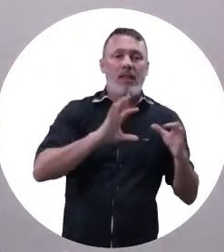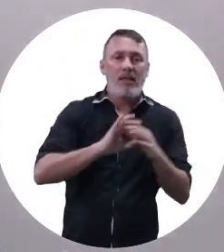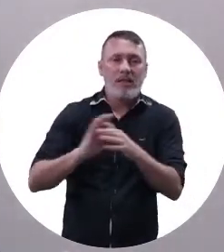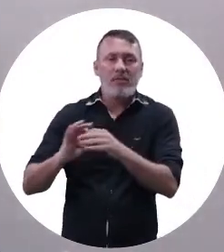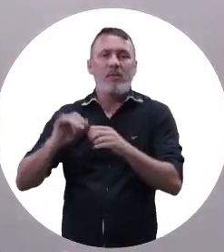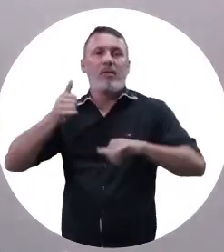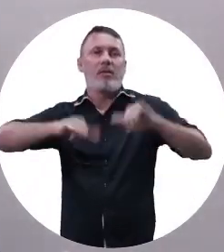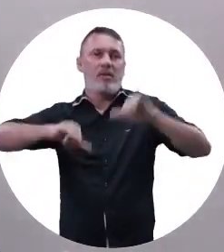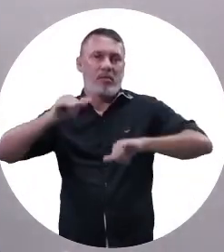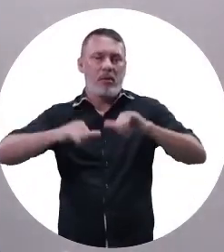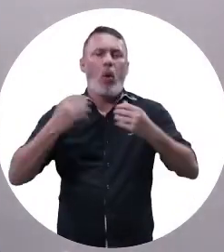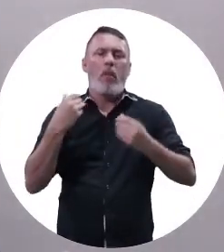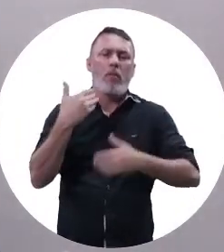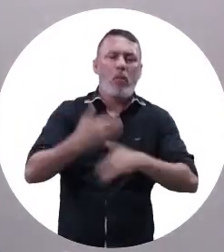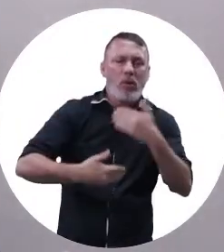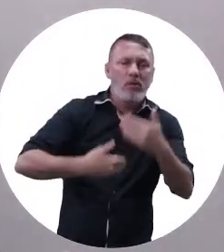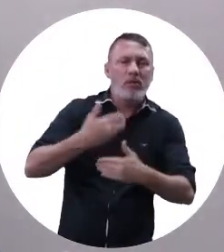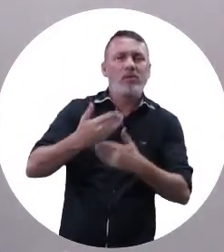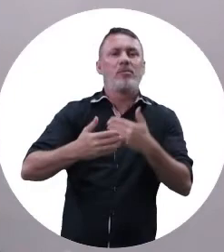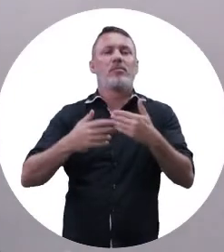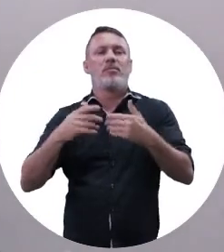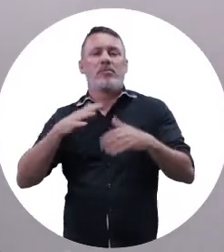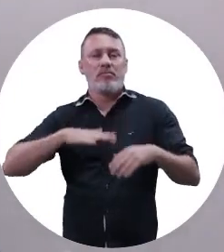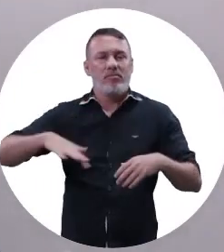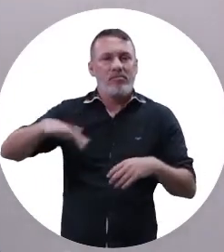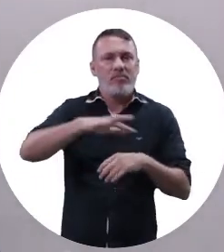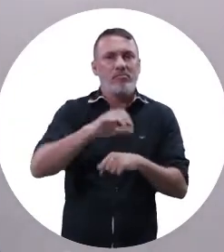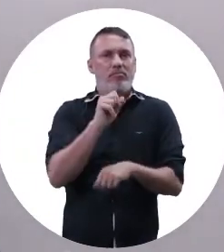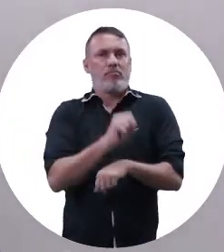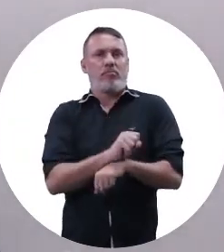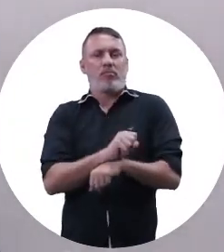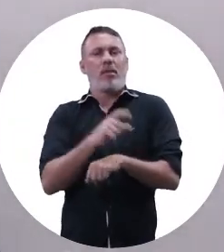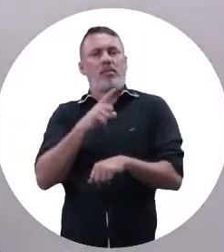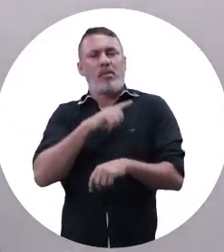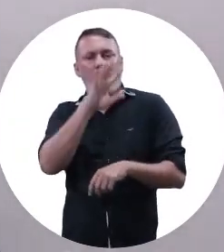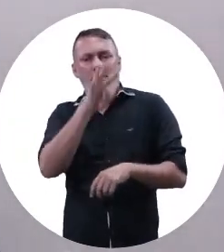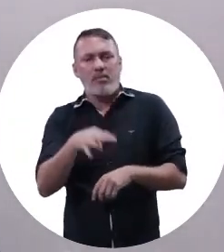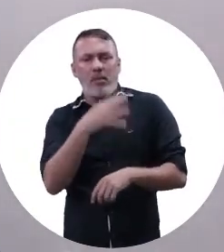ligações químicas. Todo o processo de estabilidade